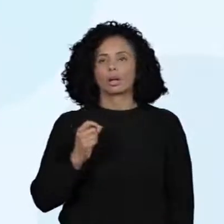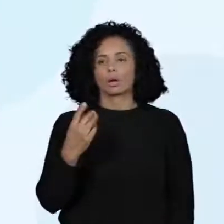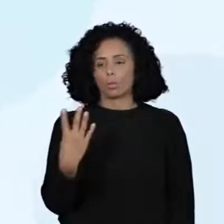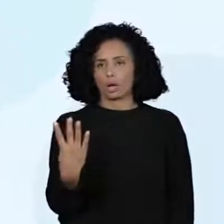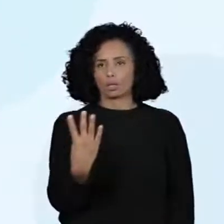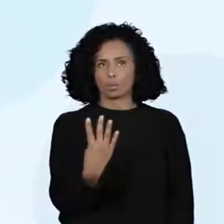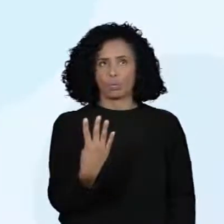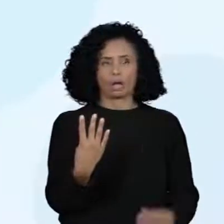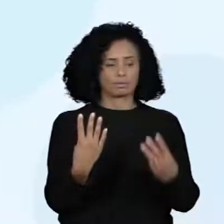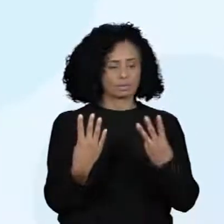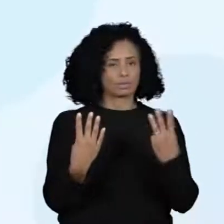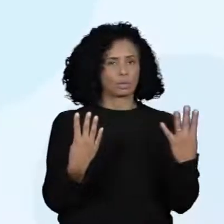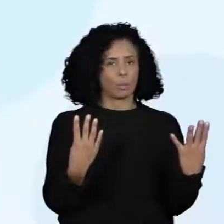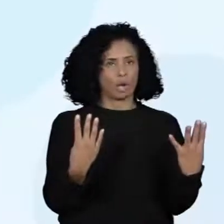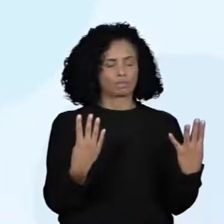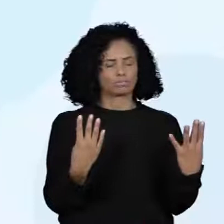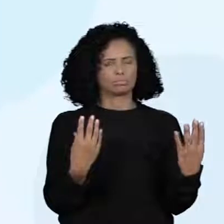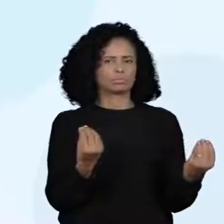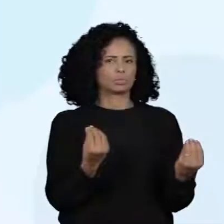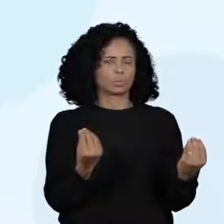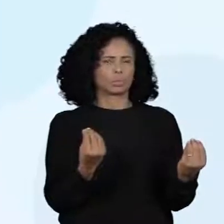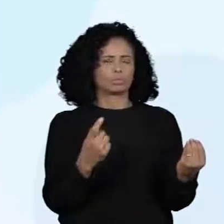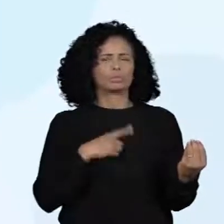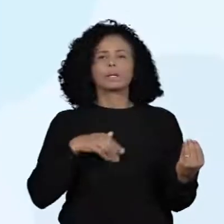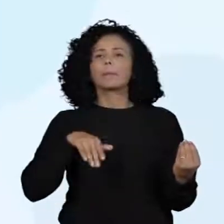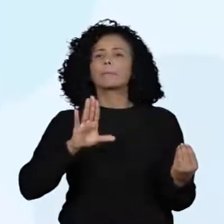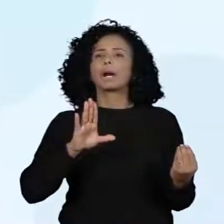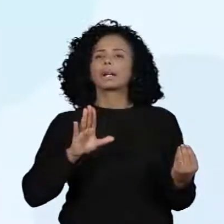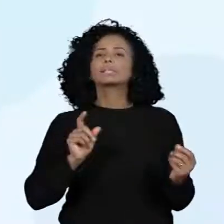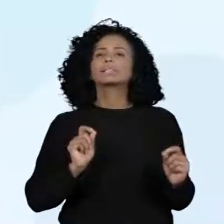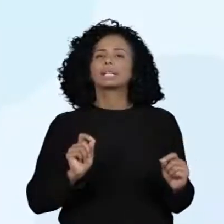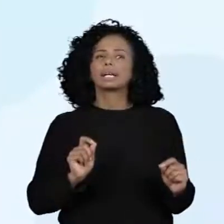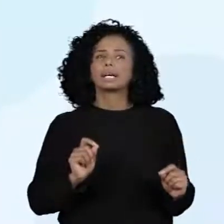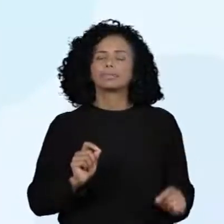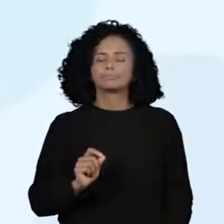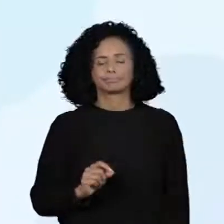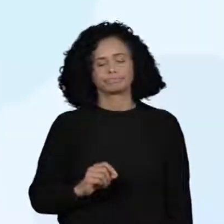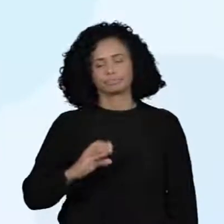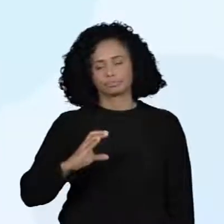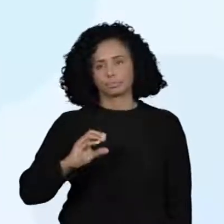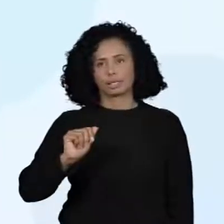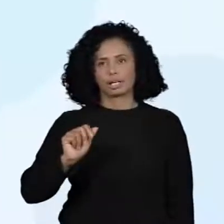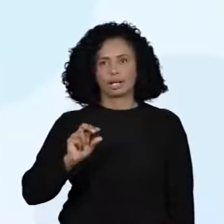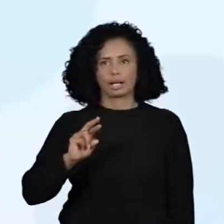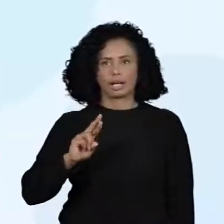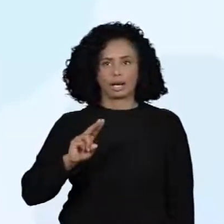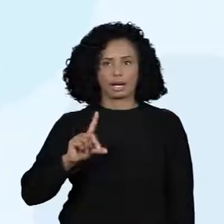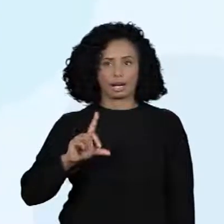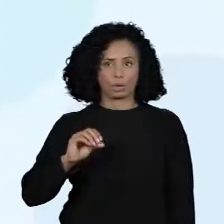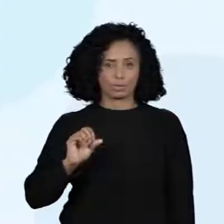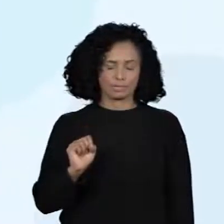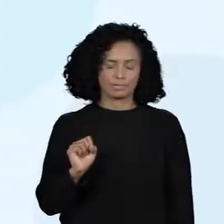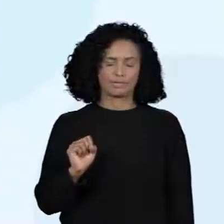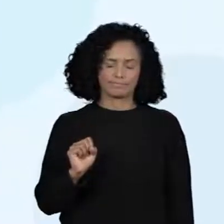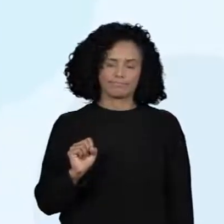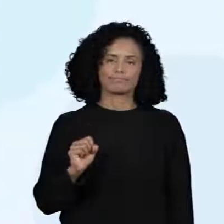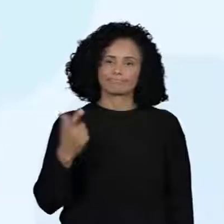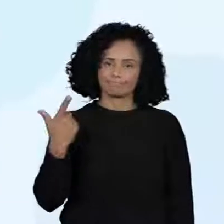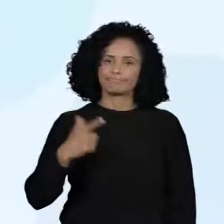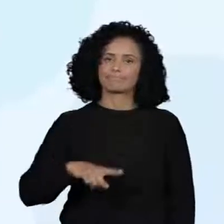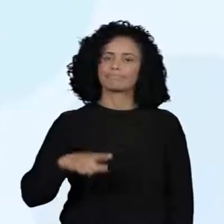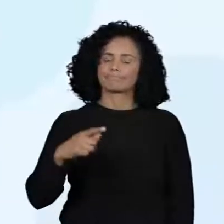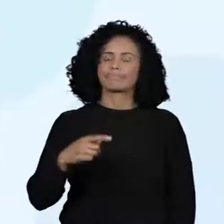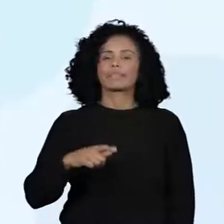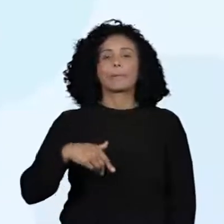3. Logo, quem tem mais figurinhas é o Carlos. Então, vamos responder aqui, lembrando de